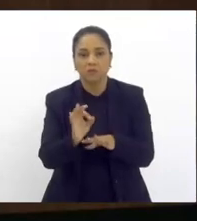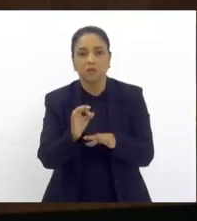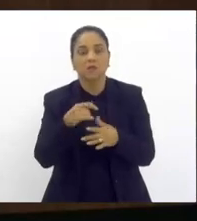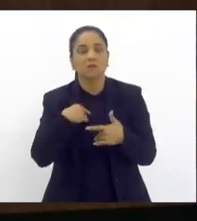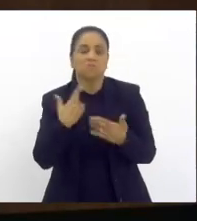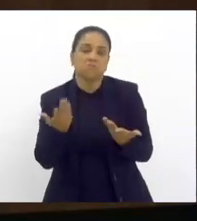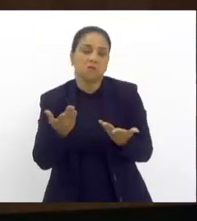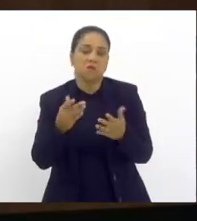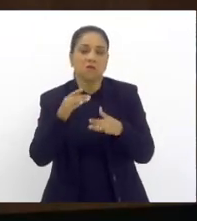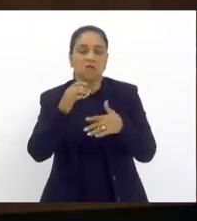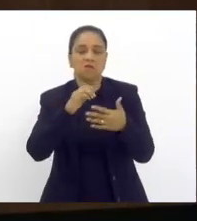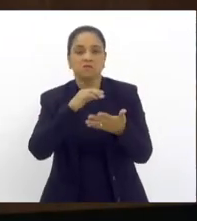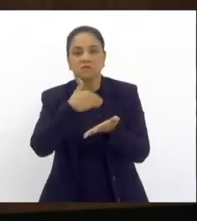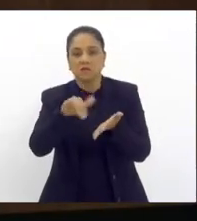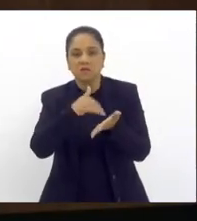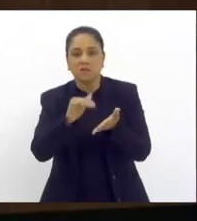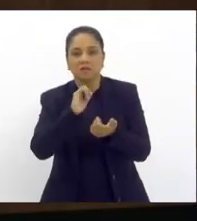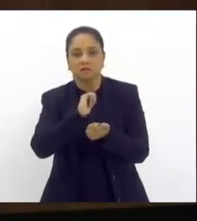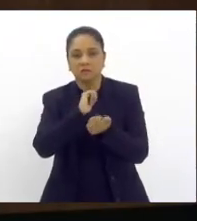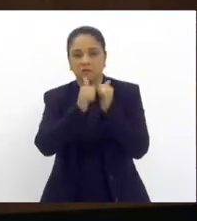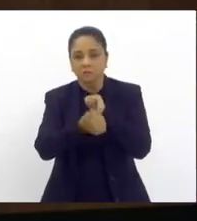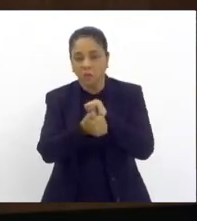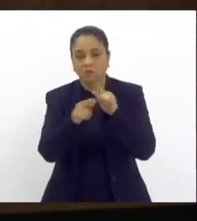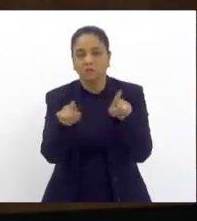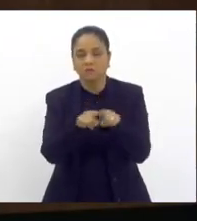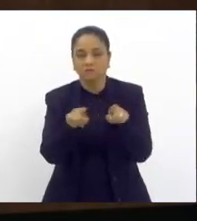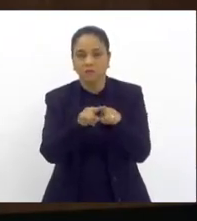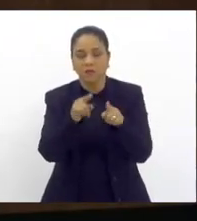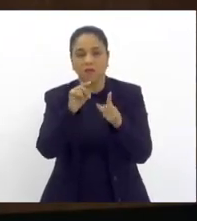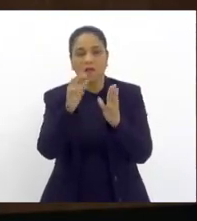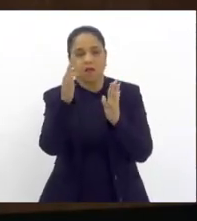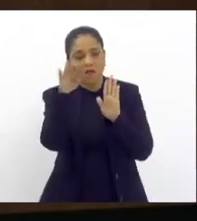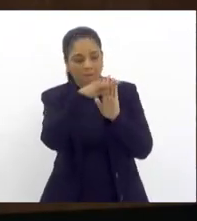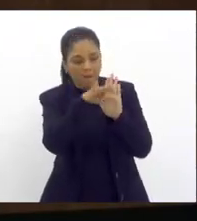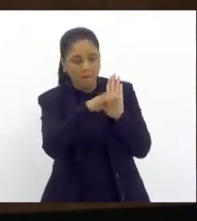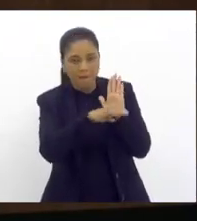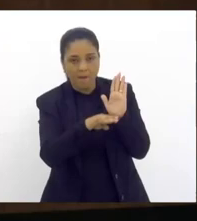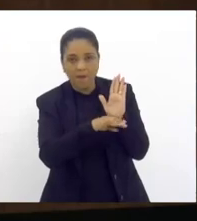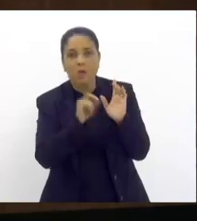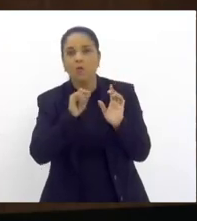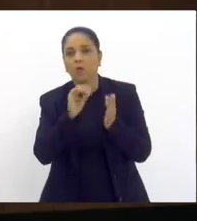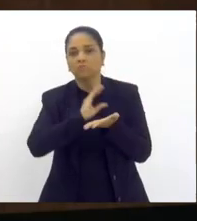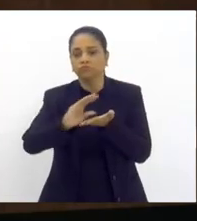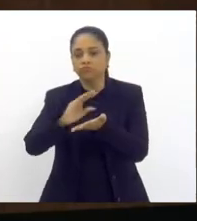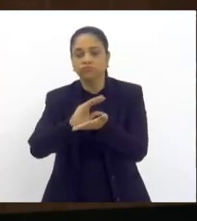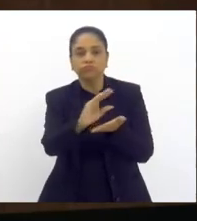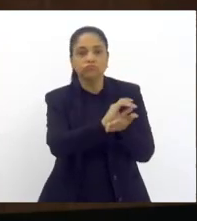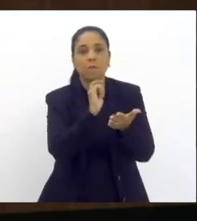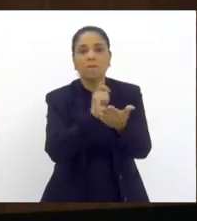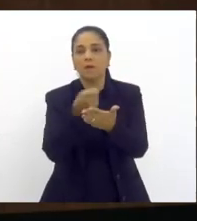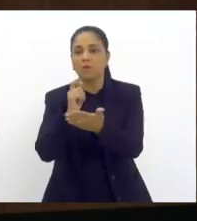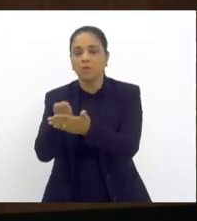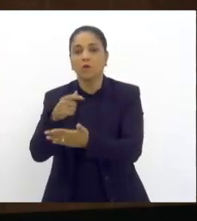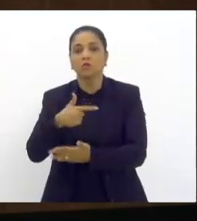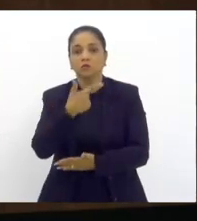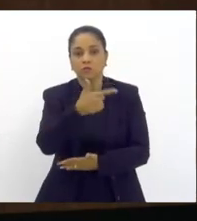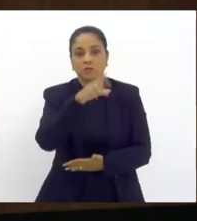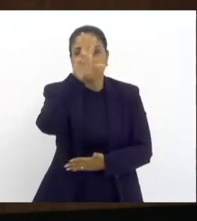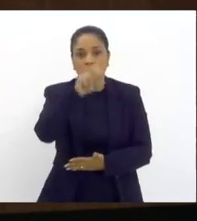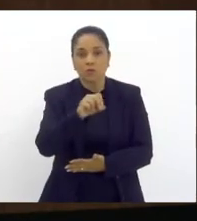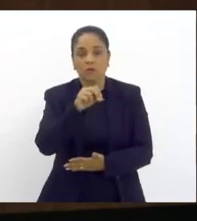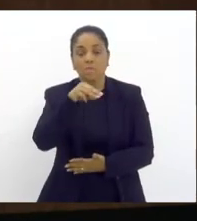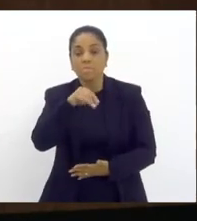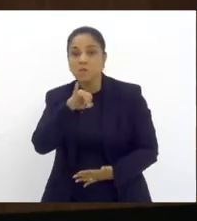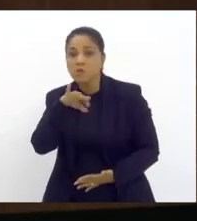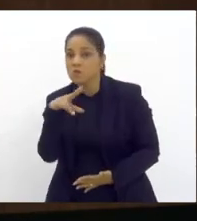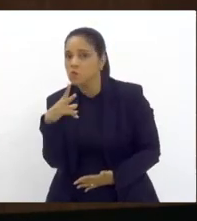secretário de Transporte, a relação de todos os itens que foram executados dos 250 milhões que o governador liberou. Sem contar